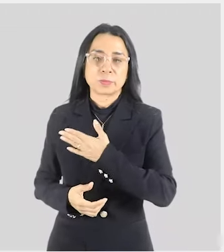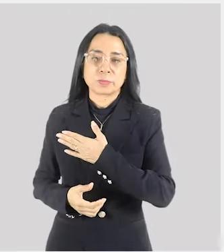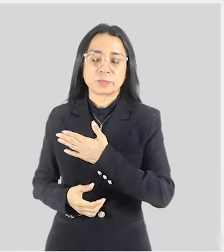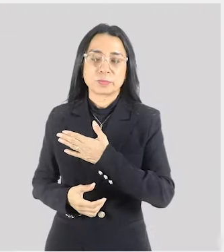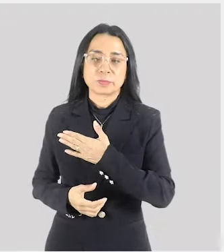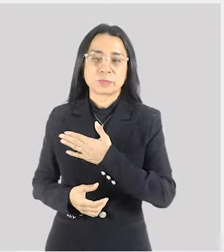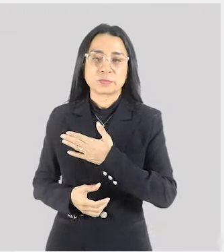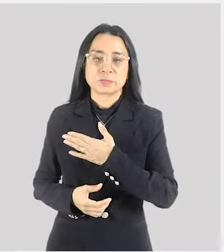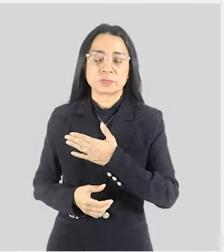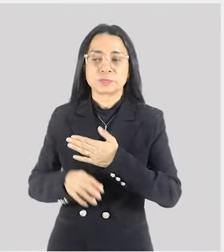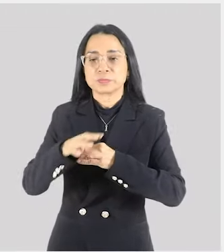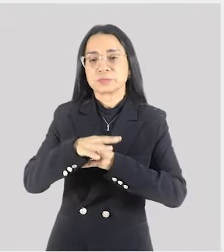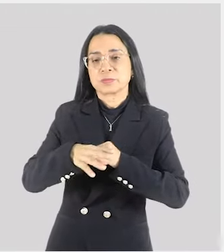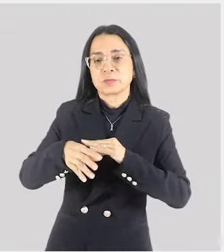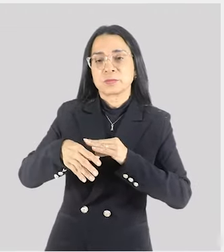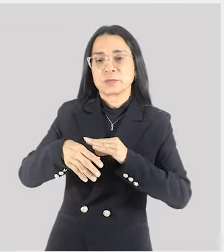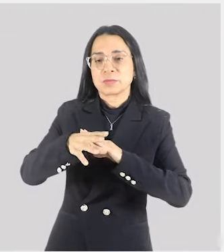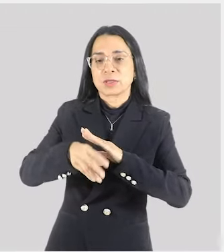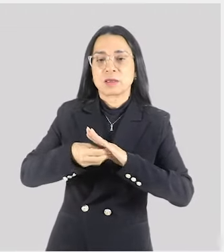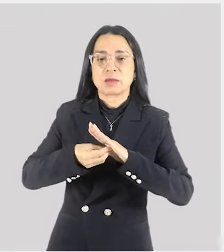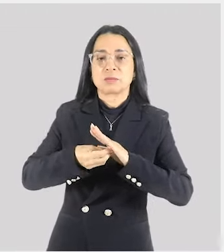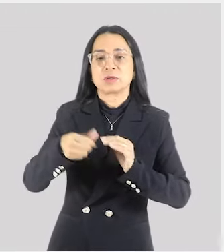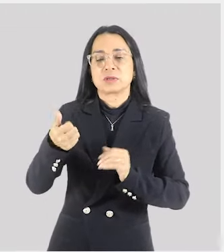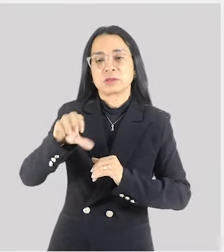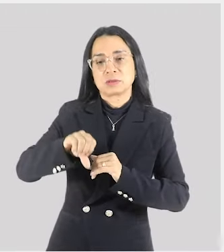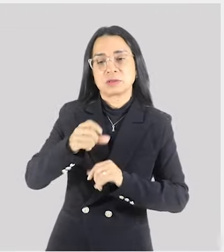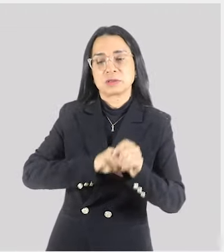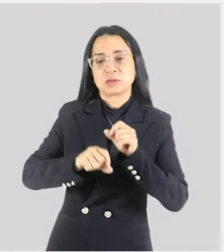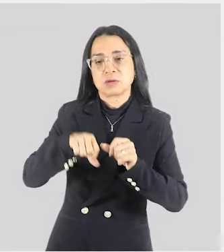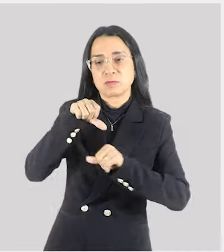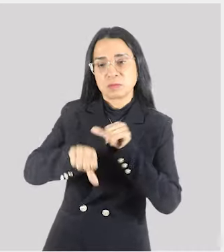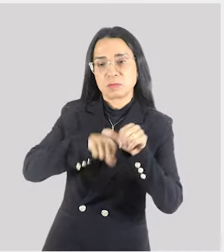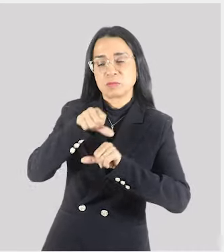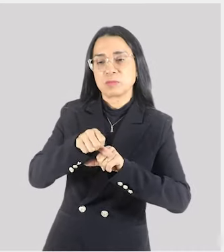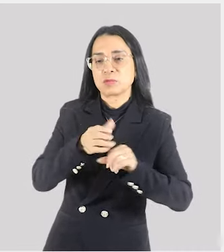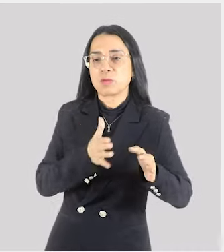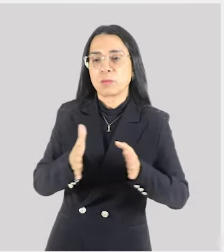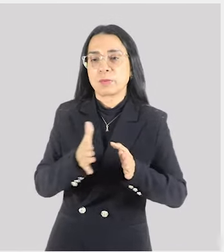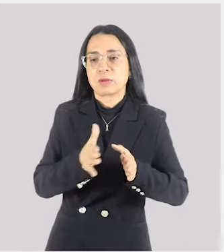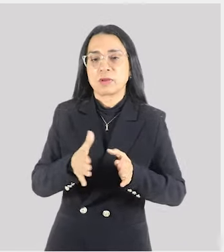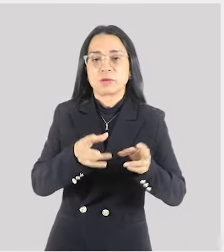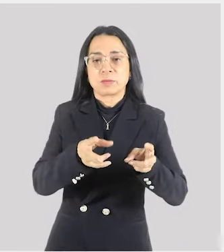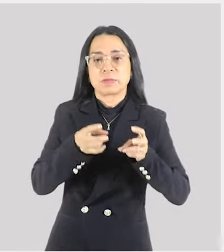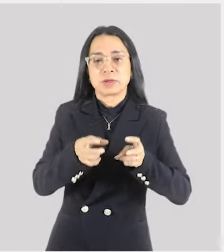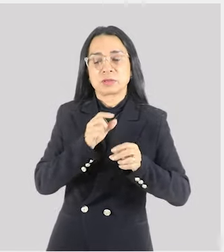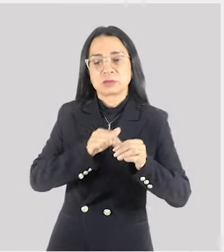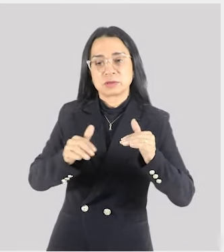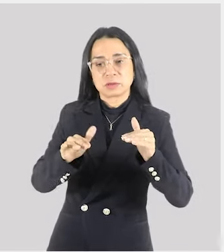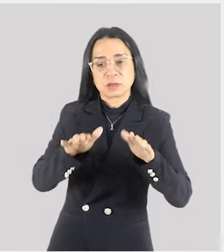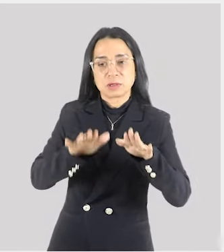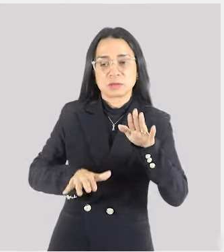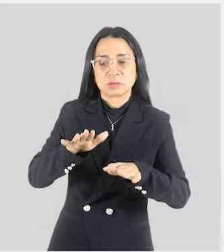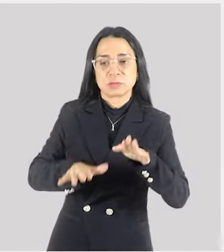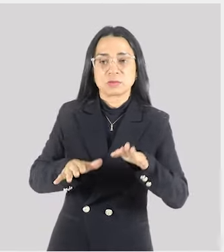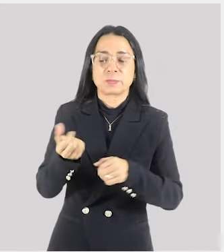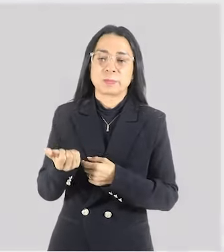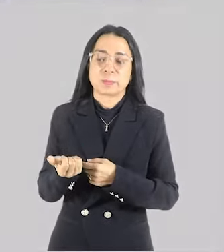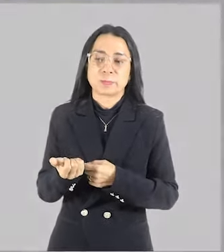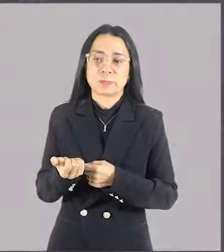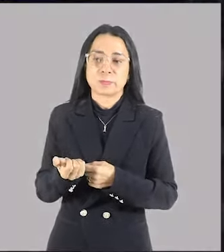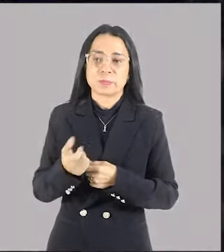prazo para adquirir essa estabilidade Além de a emenda 19/98 também determinar que é necessária a